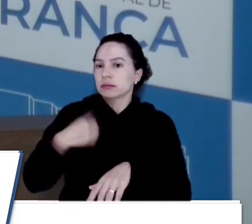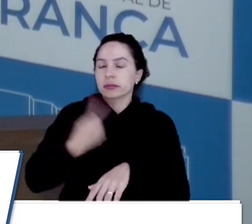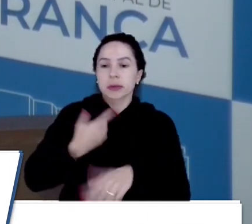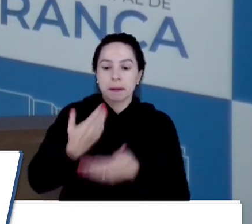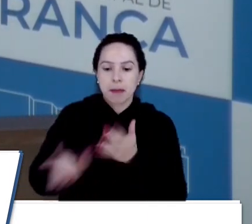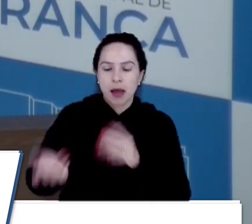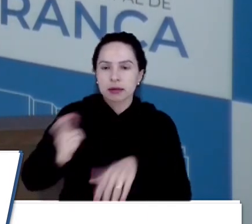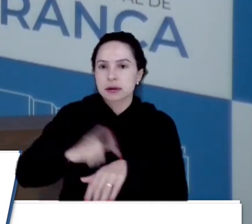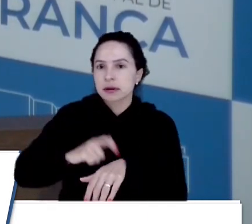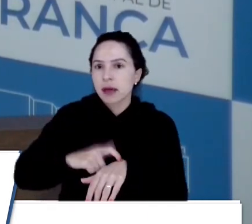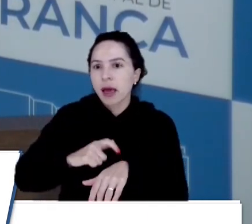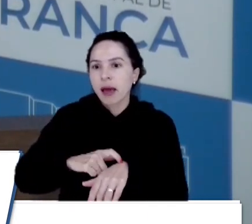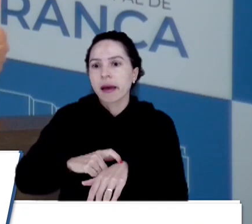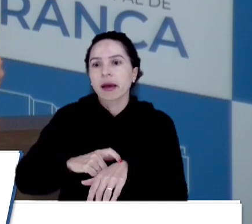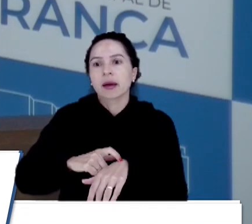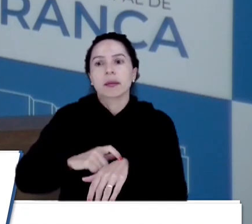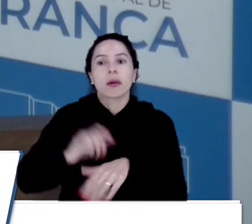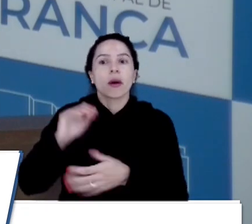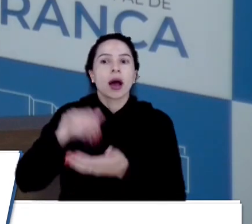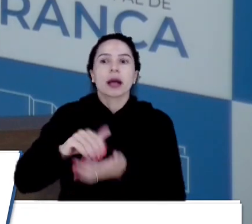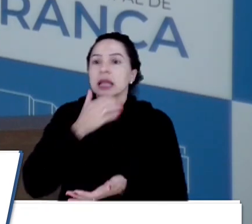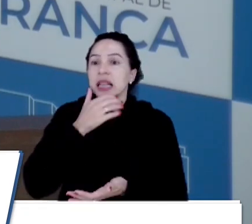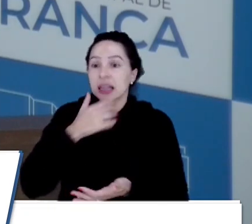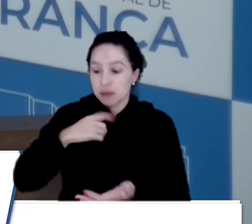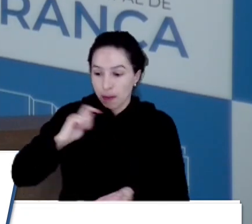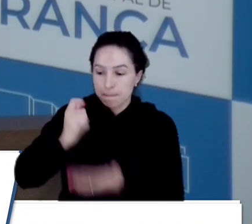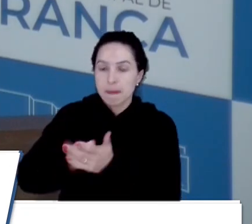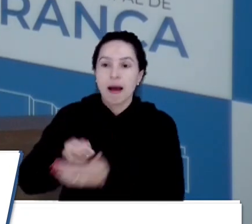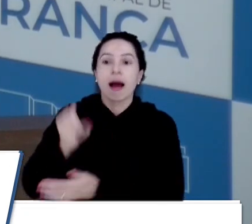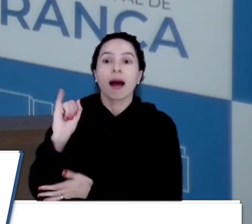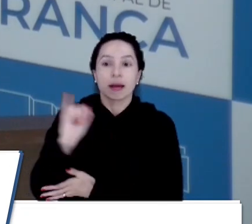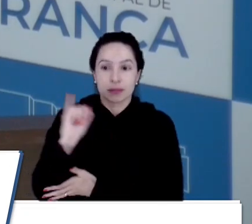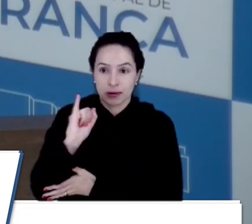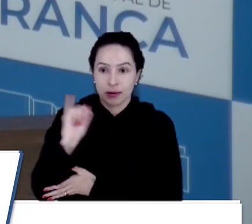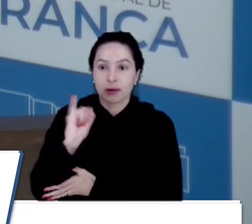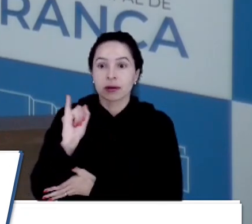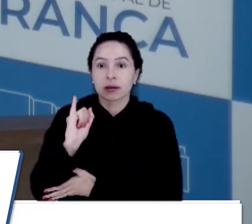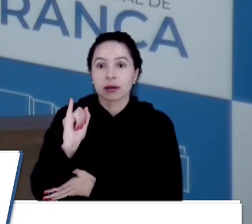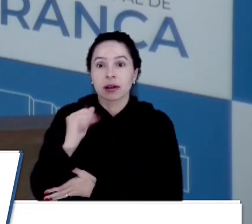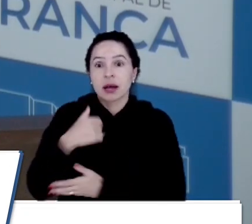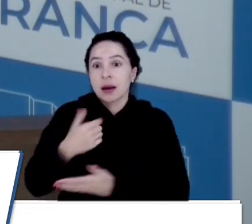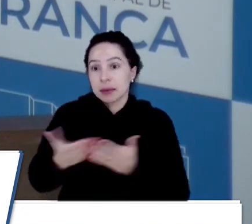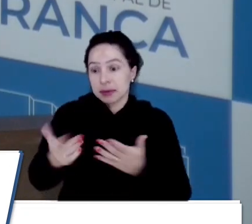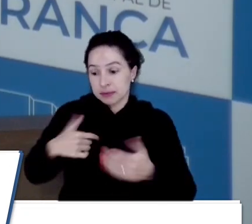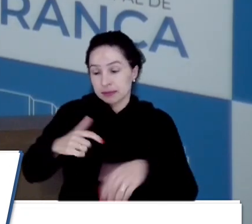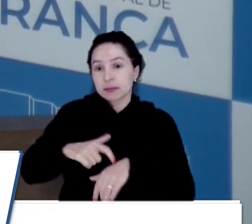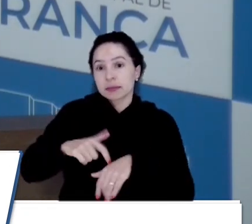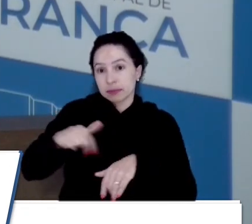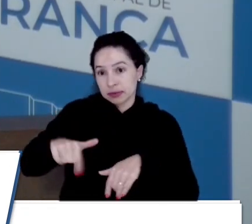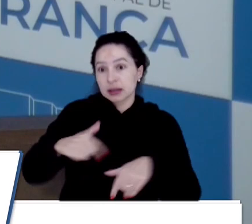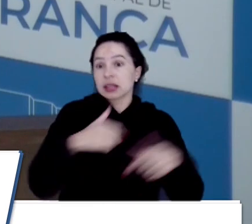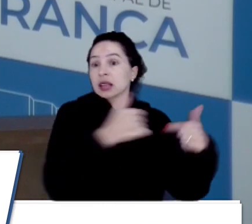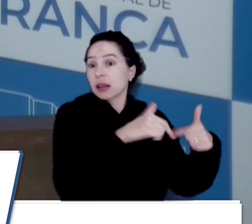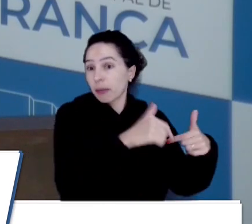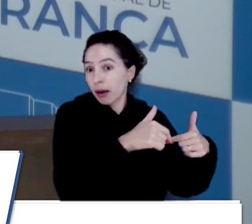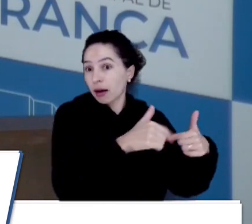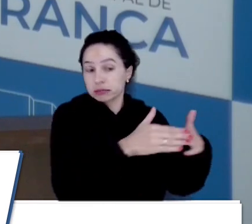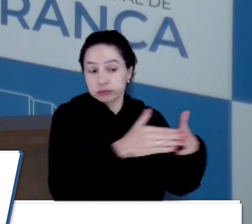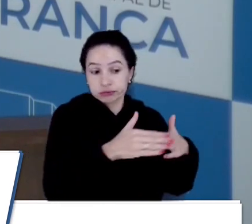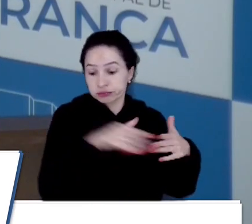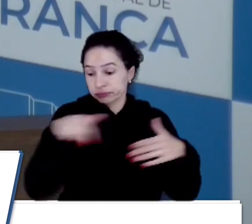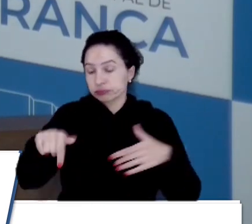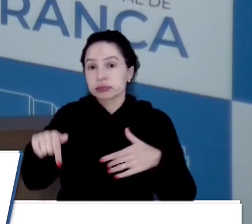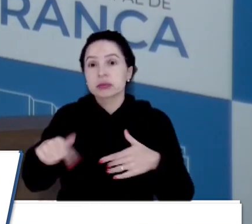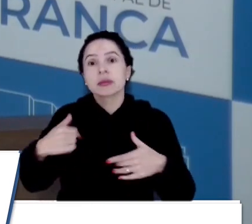tempo, chega no final do ano, tem que pagar nossos impostos, e eu estou perdendo meu tempo aqui, porque eu poderia estar trabalhando, né? Mas hoje eu